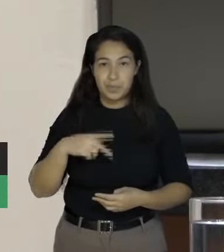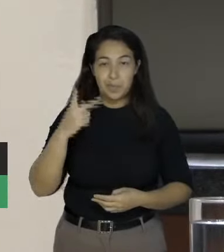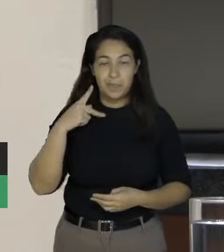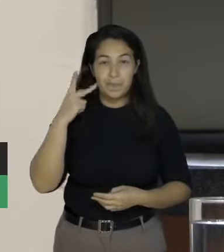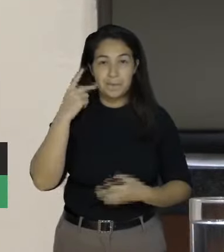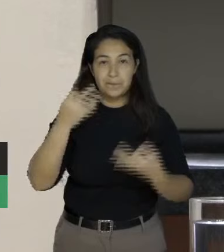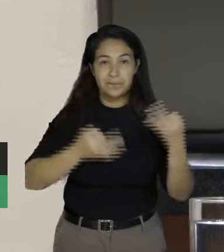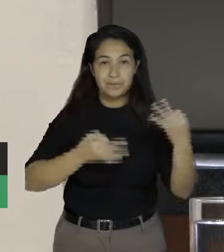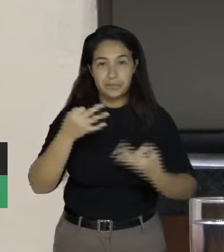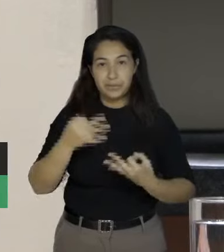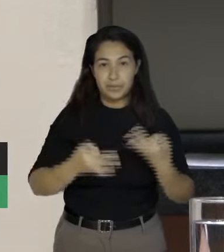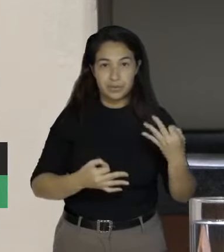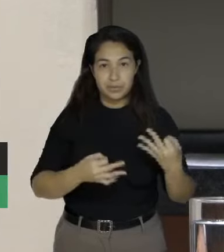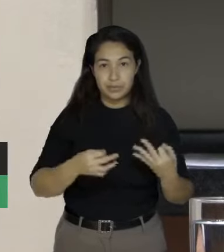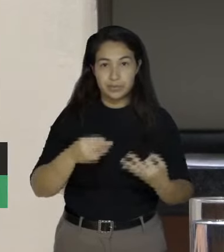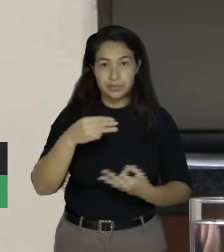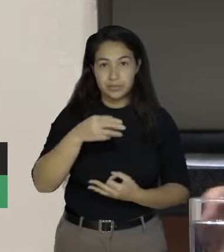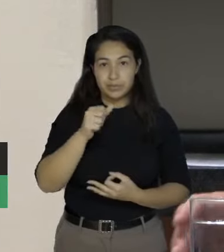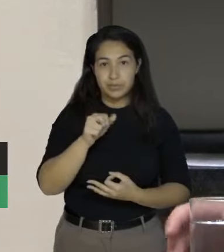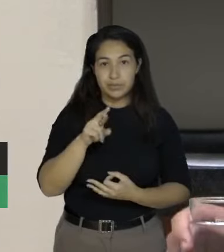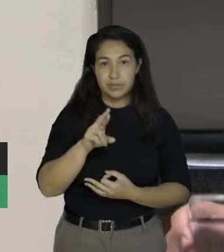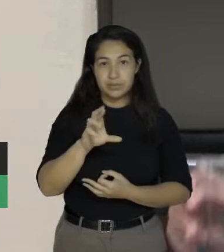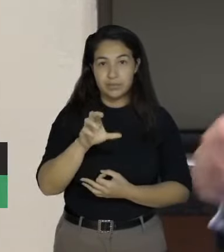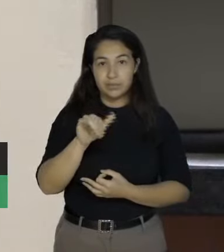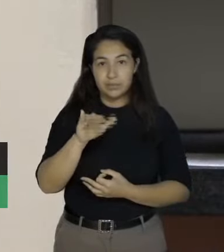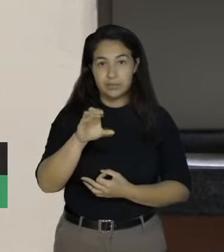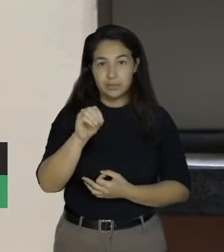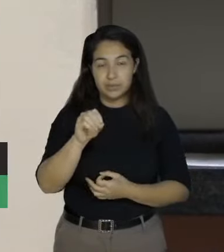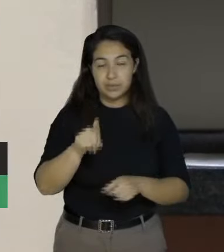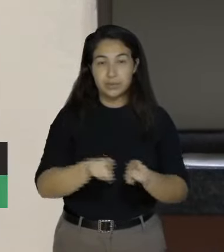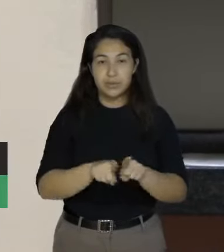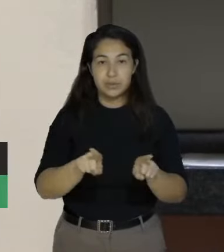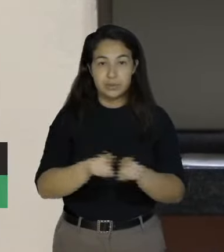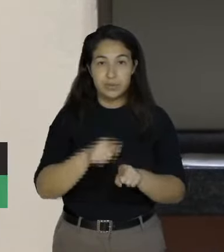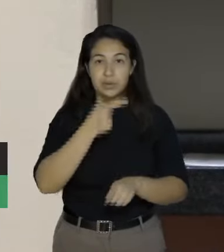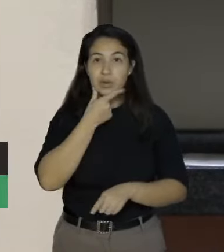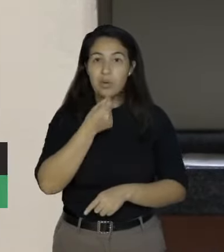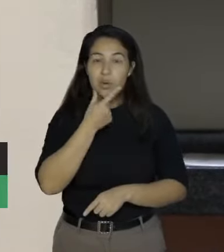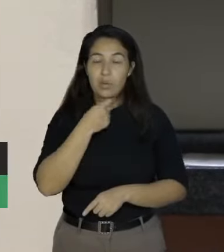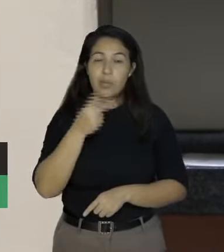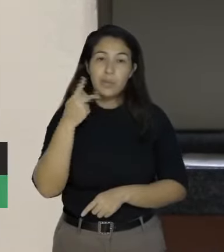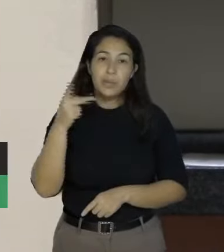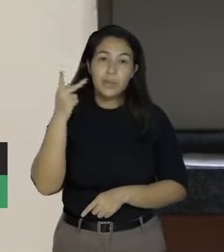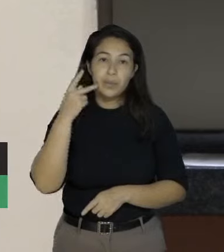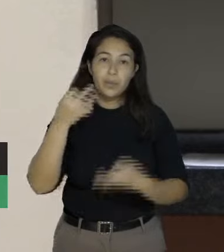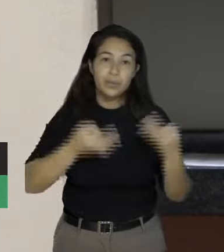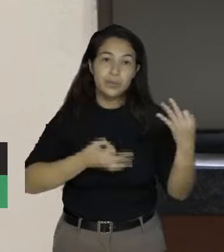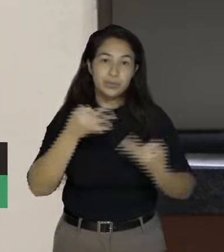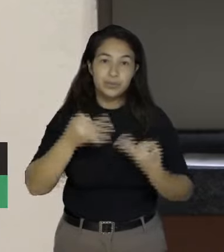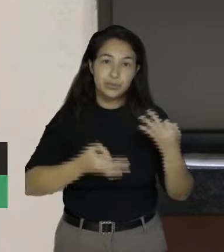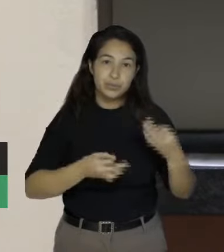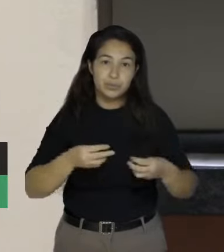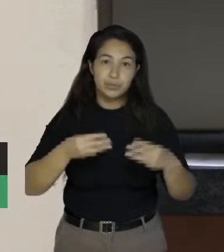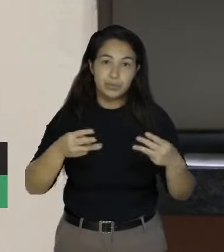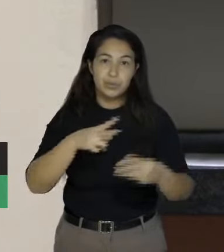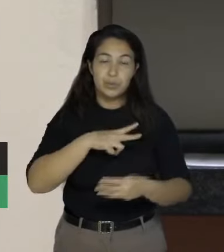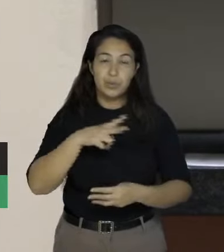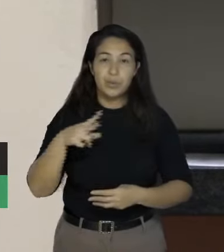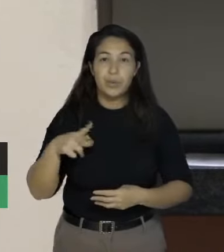Dr márcionei Mendes Excelentíssimo Senhor Procurador de Justiça do Ministério Público de Santa